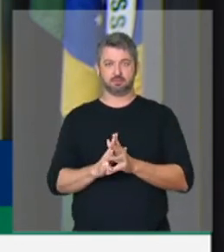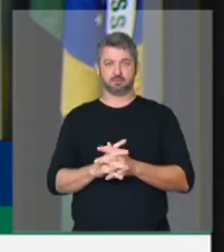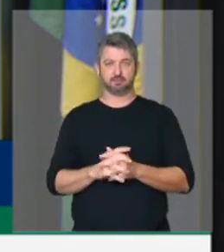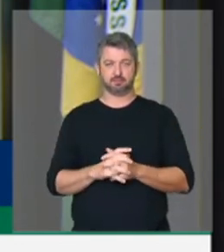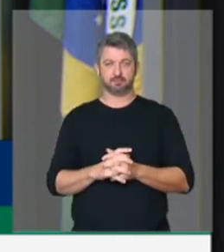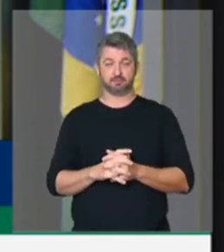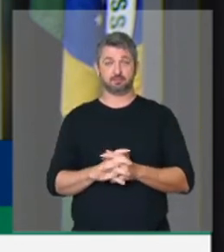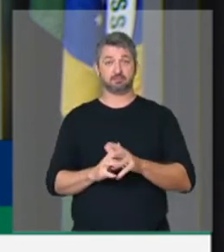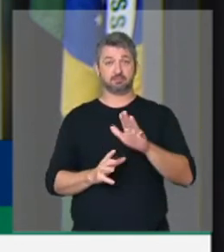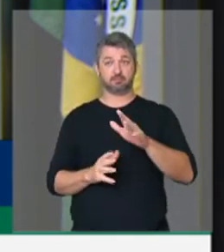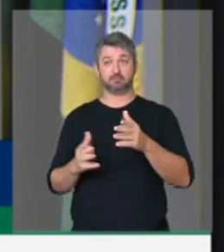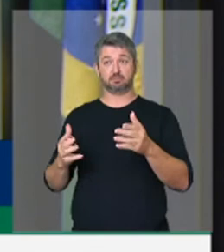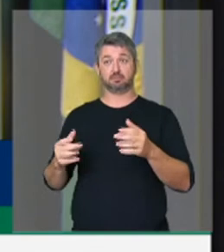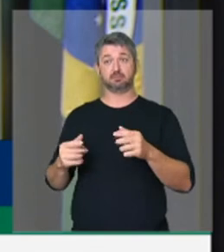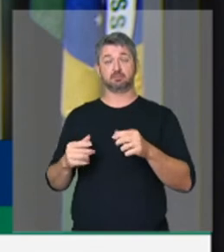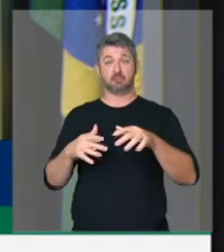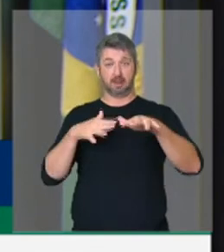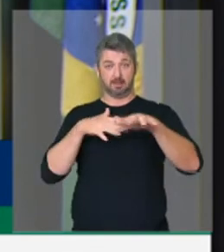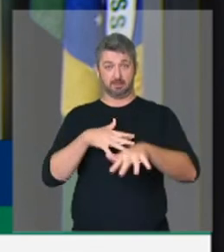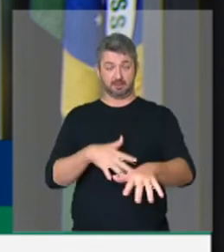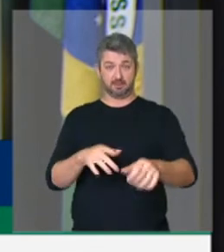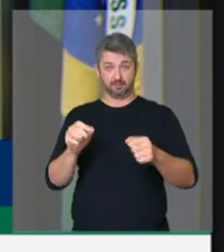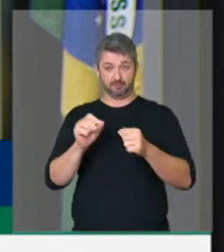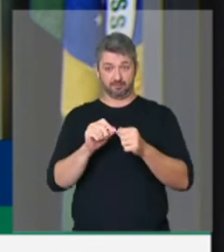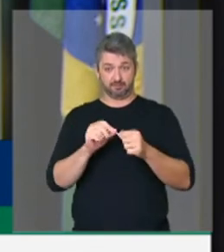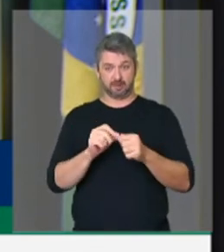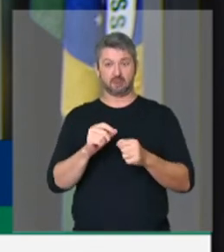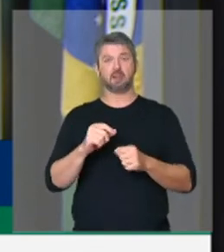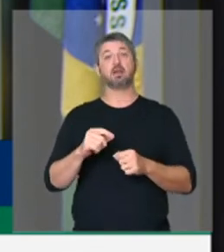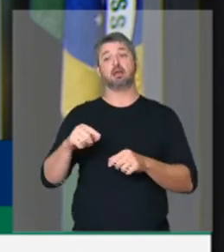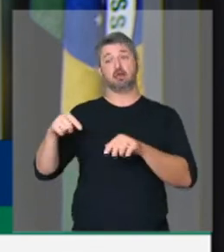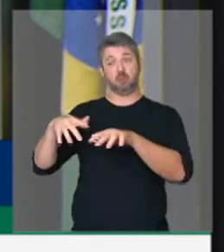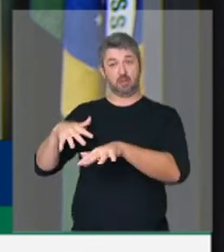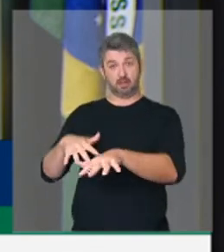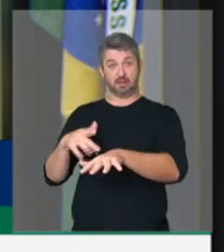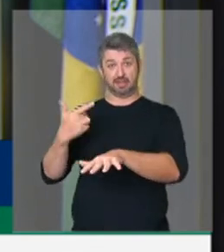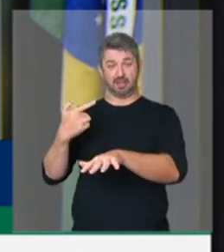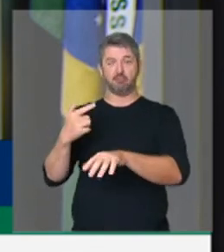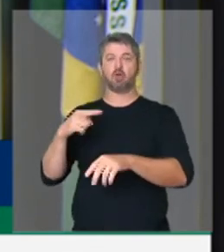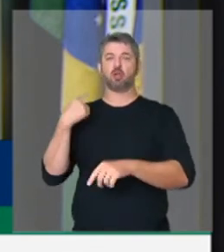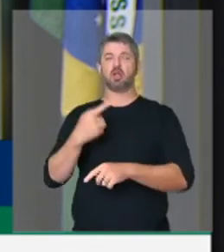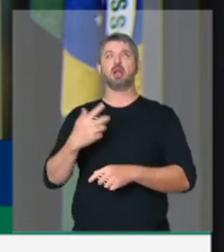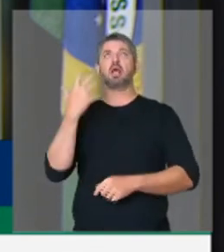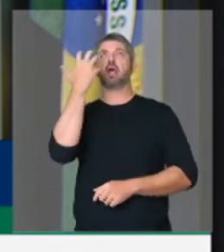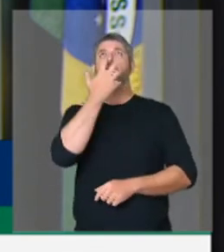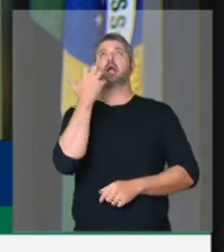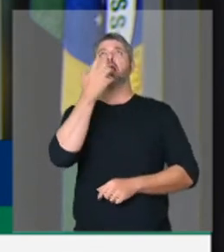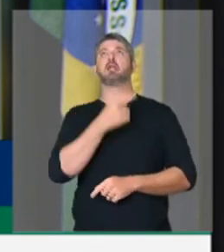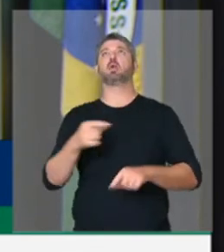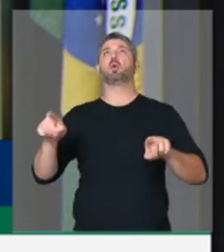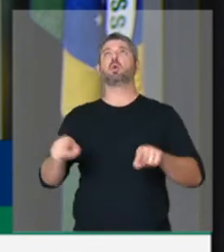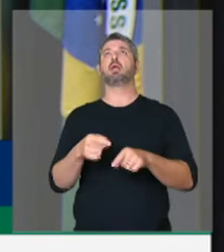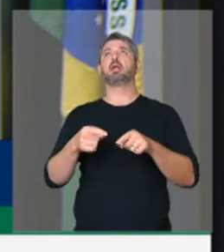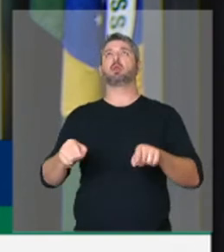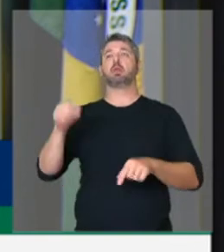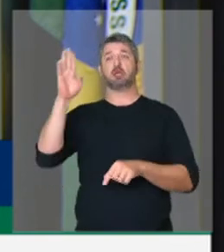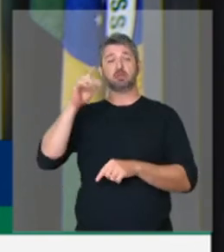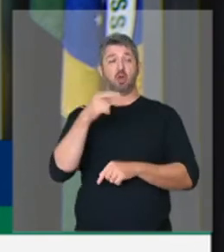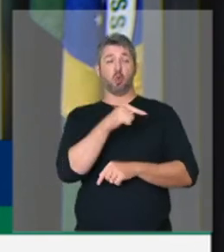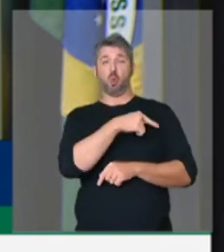Essa manifestação ela é feita, nós cantamos o hino nacional, coisa que nós não vemos em outras